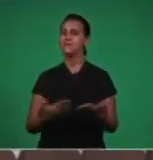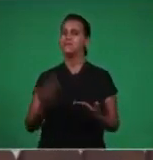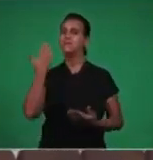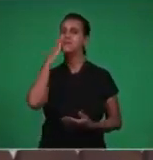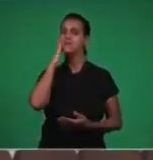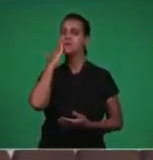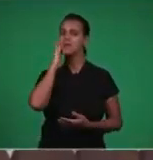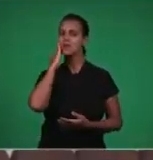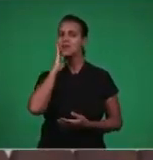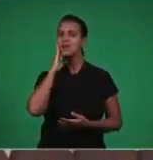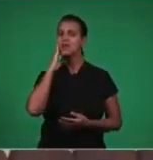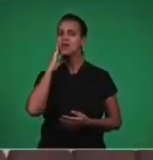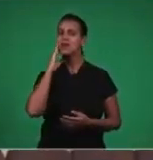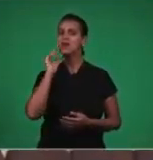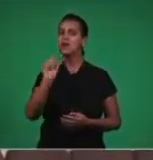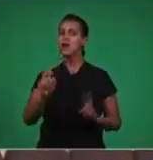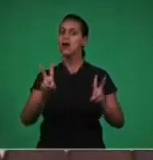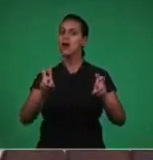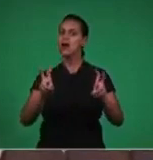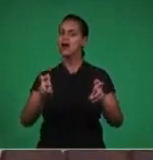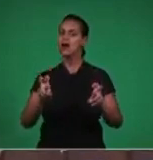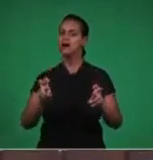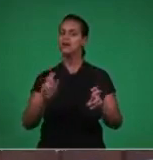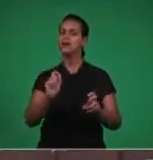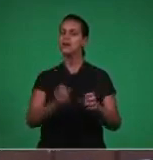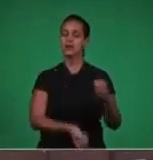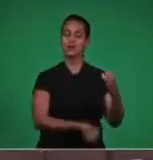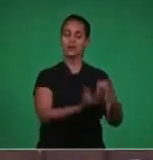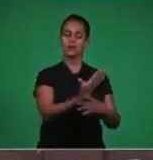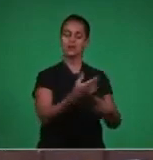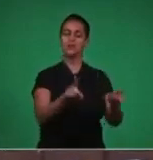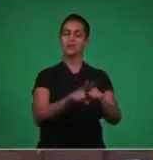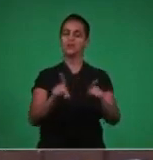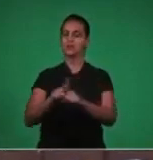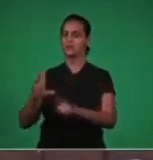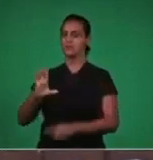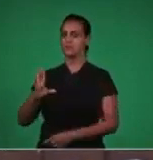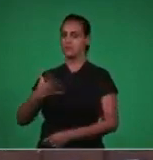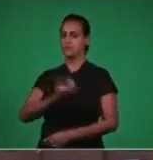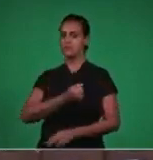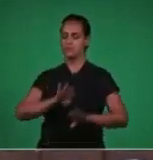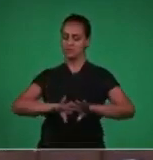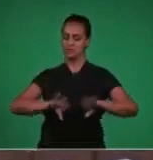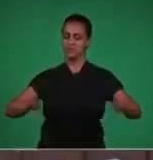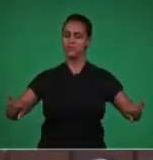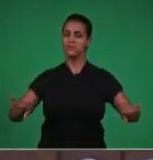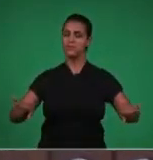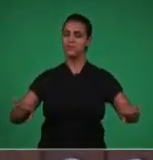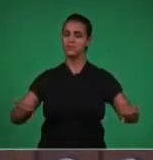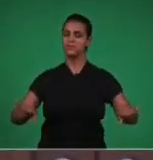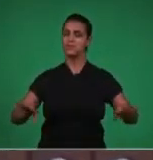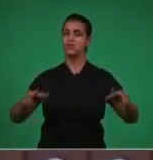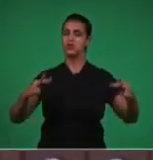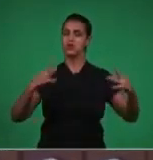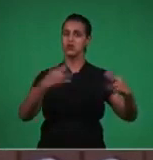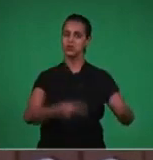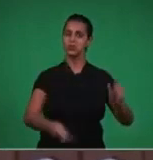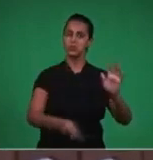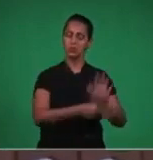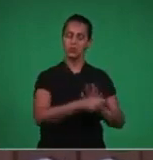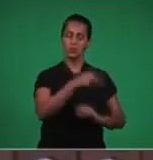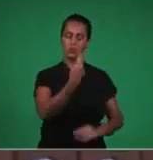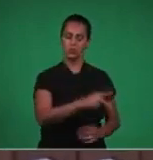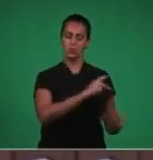obra criadora e da obra redentora. Tudo o que estiver aqui no mundo, nesse